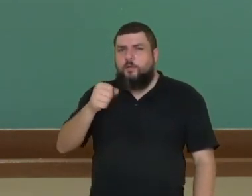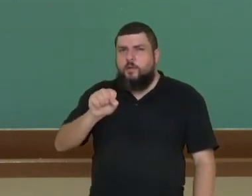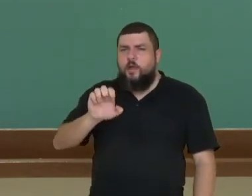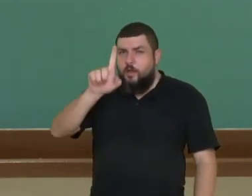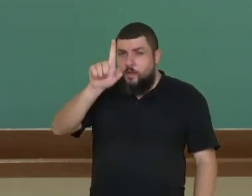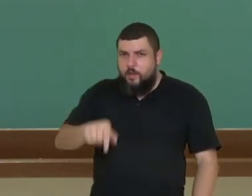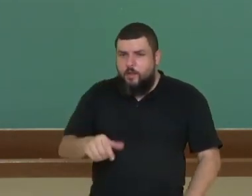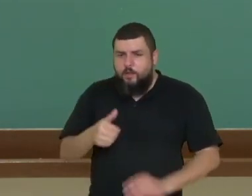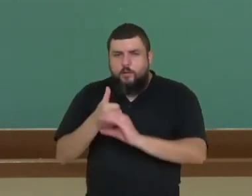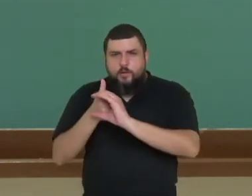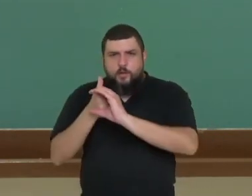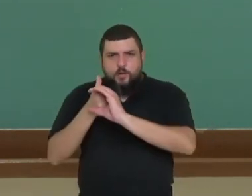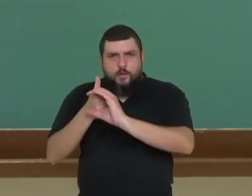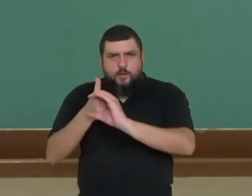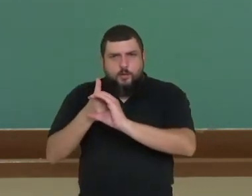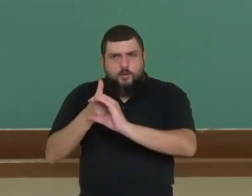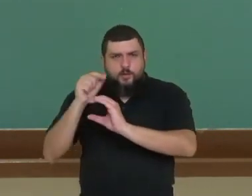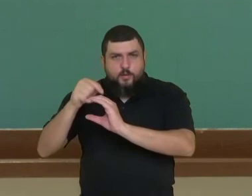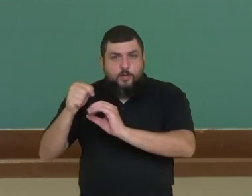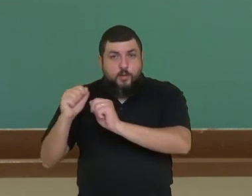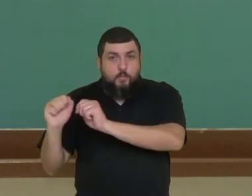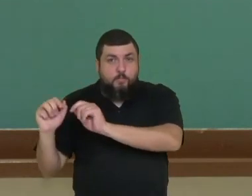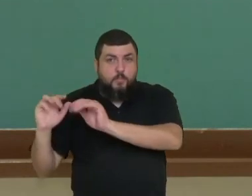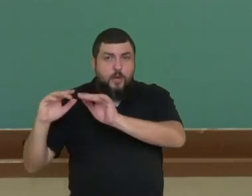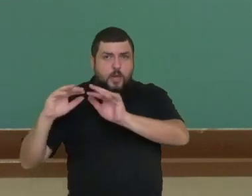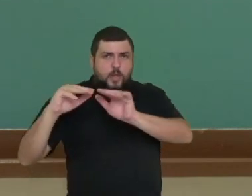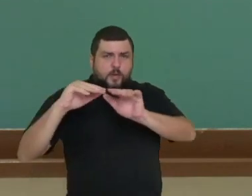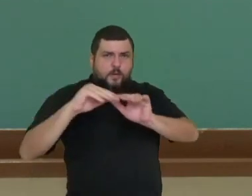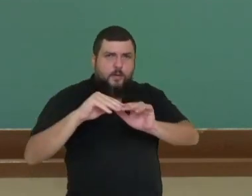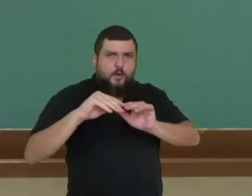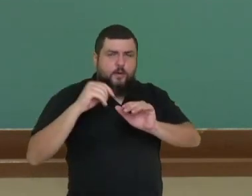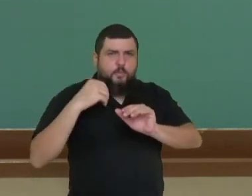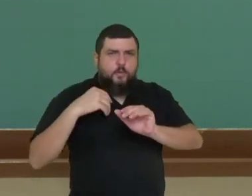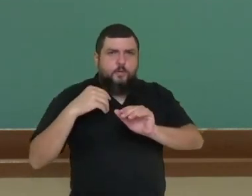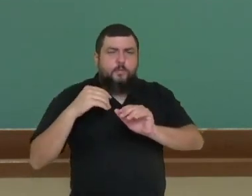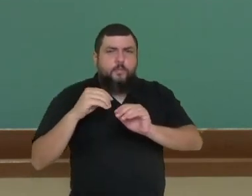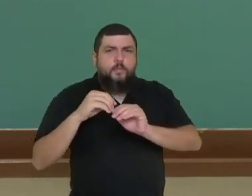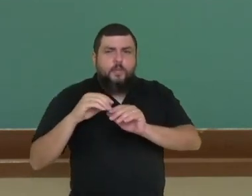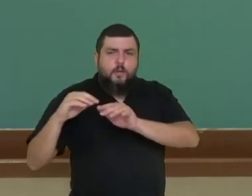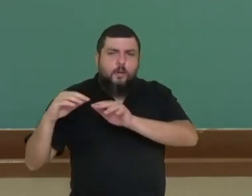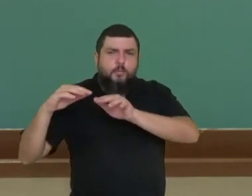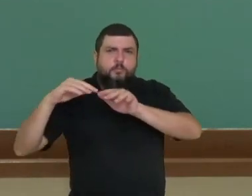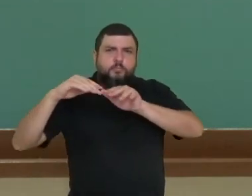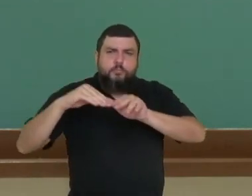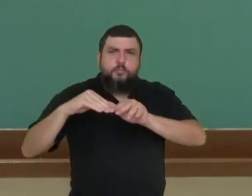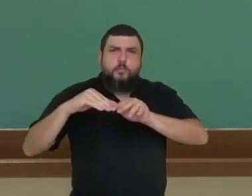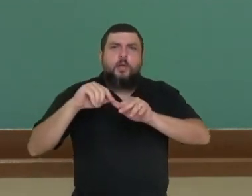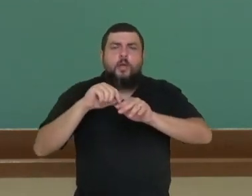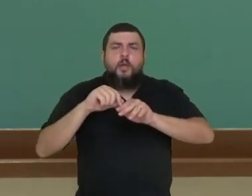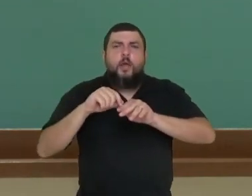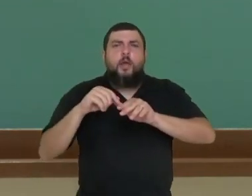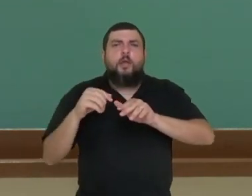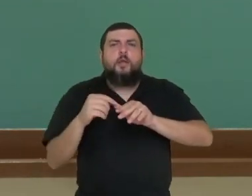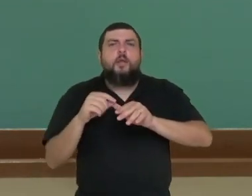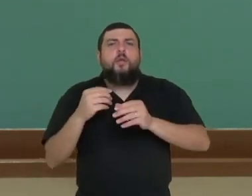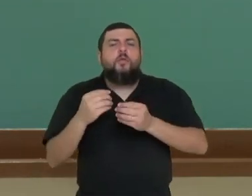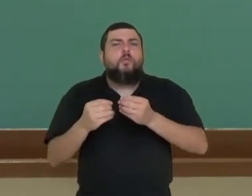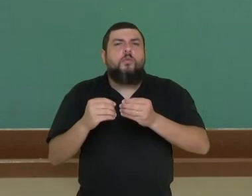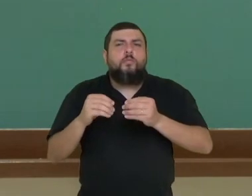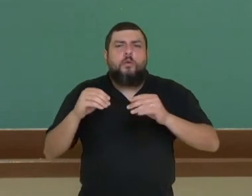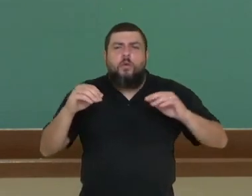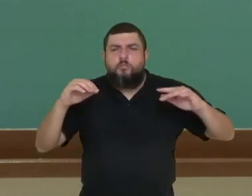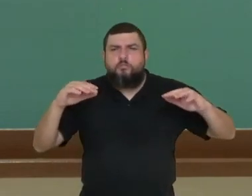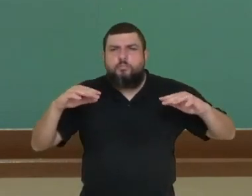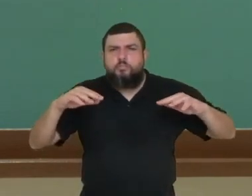da Europa marchando ou por terra ou por mar, daí não é marchar, né? Daí é navegar, né? Por mar para se chegar na